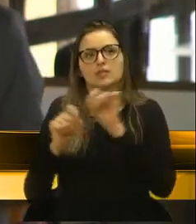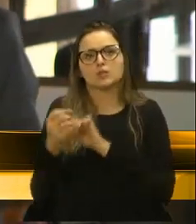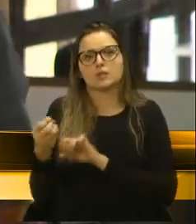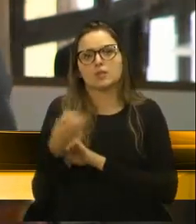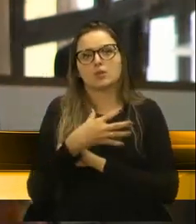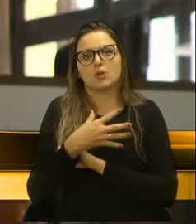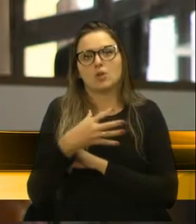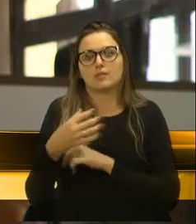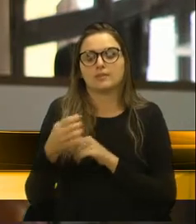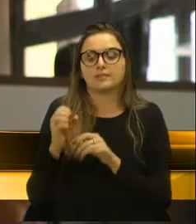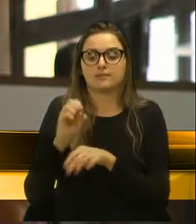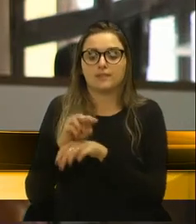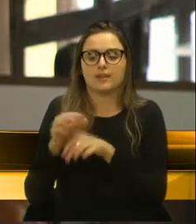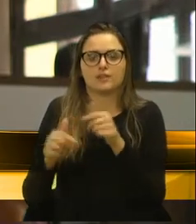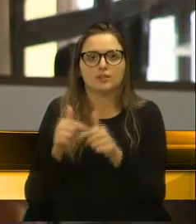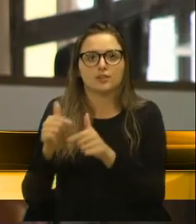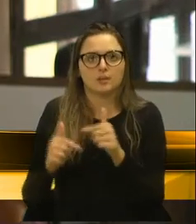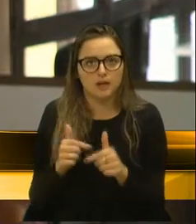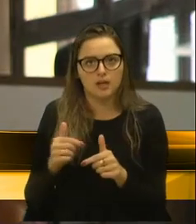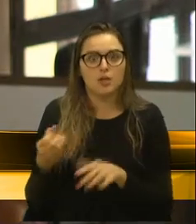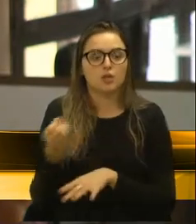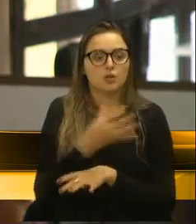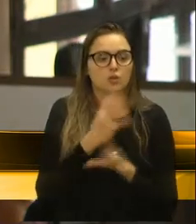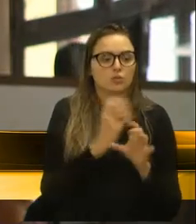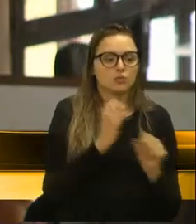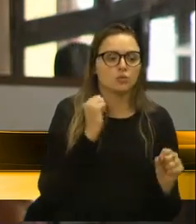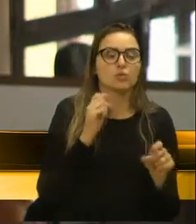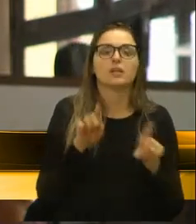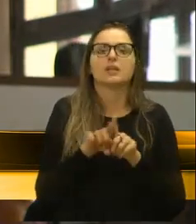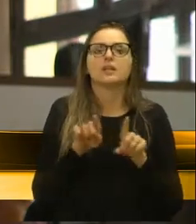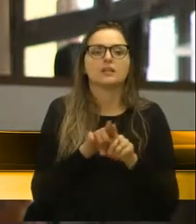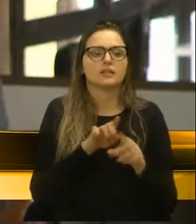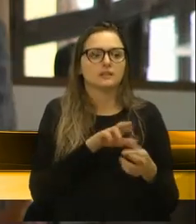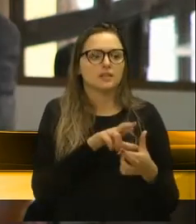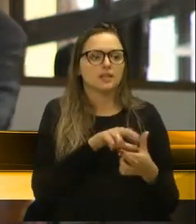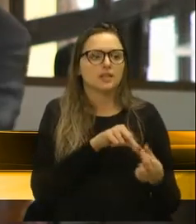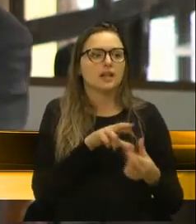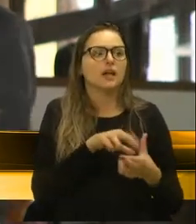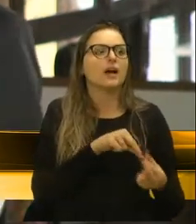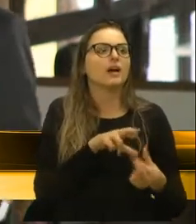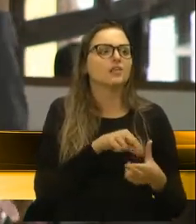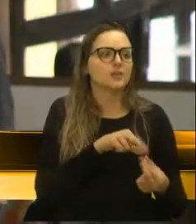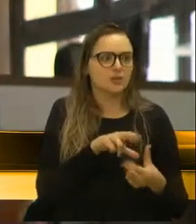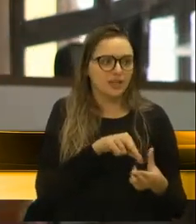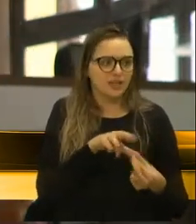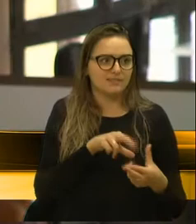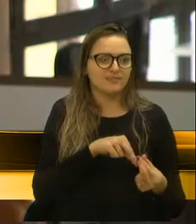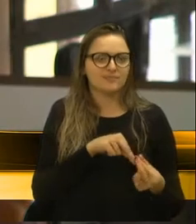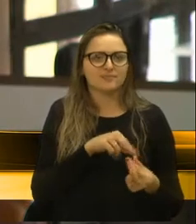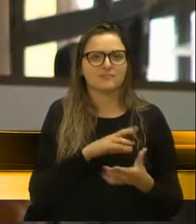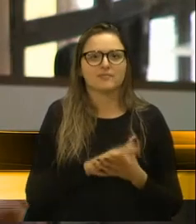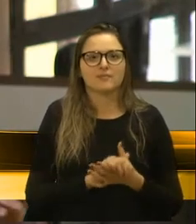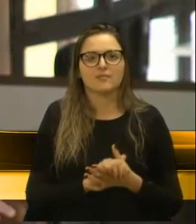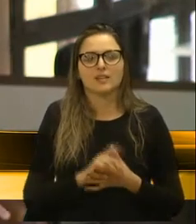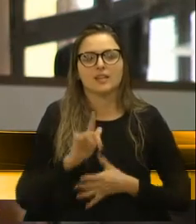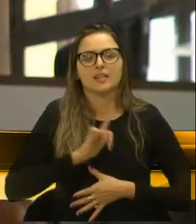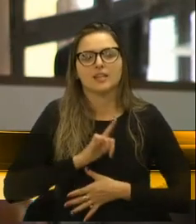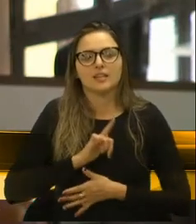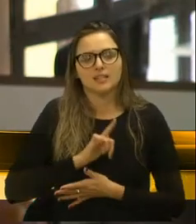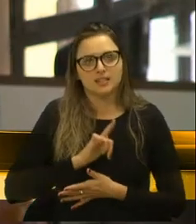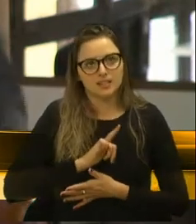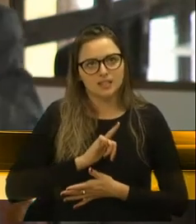renda. As reciclagens estão sofrendo bastante, todos os vereadores certamente